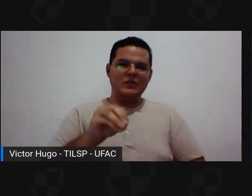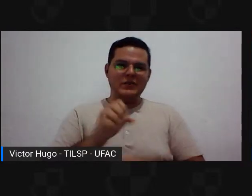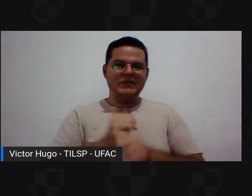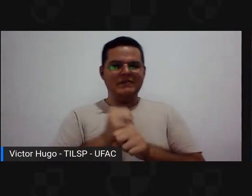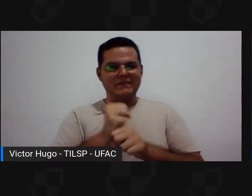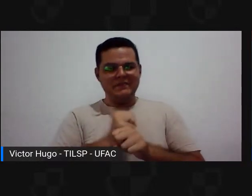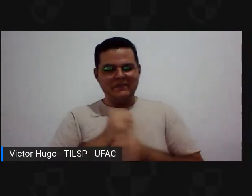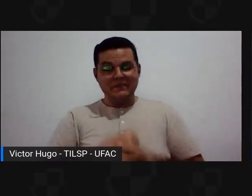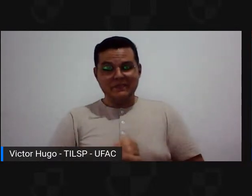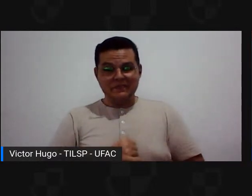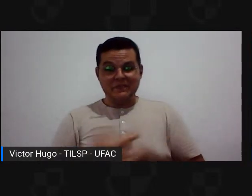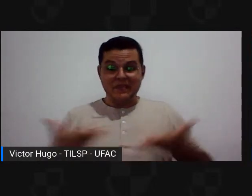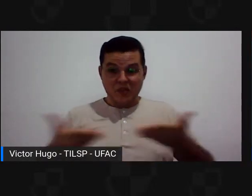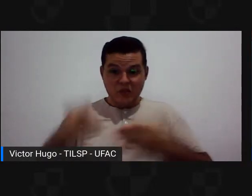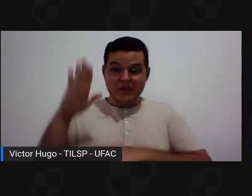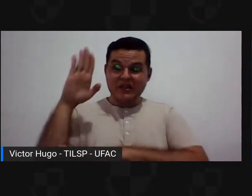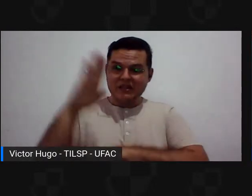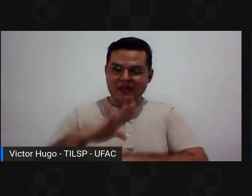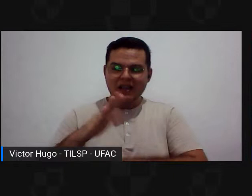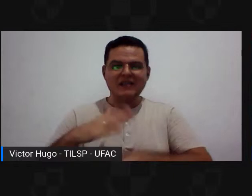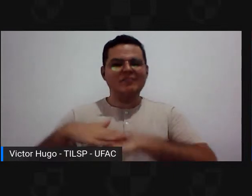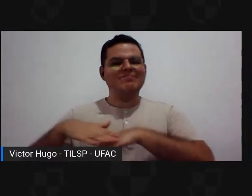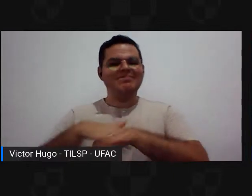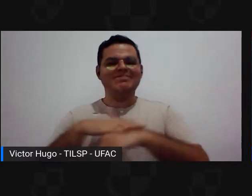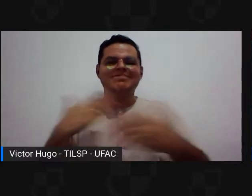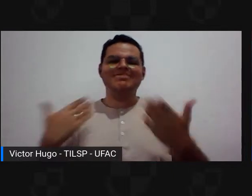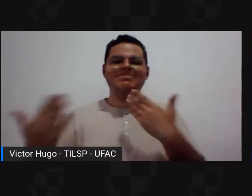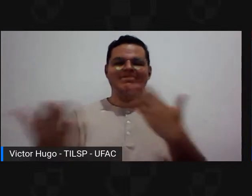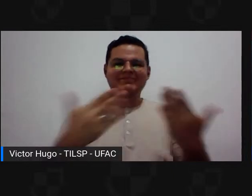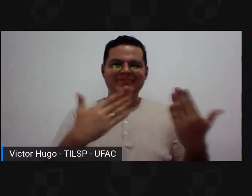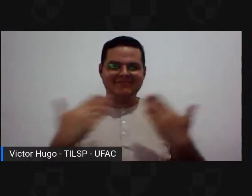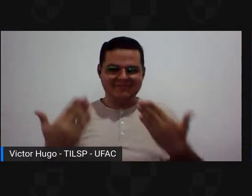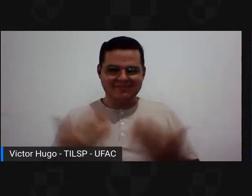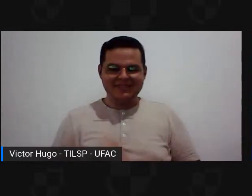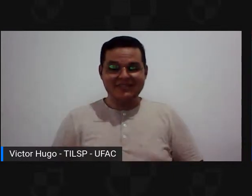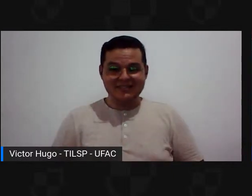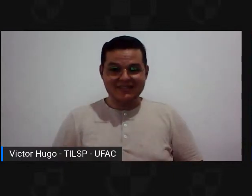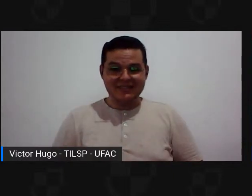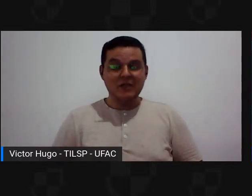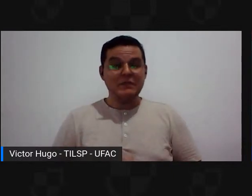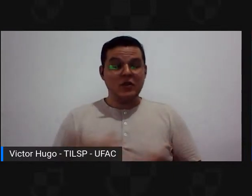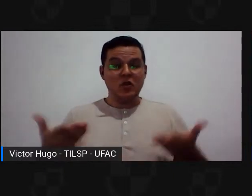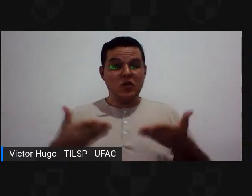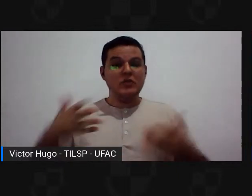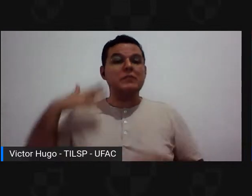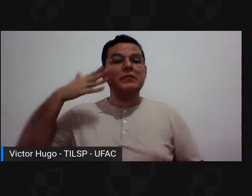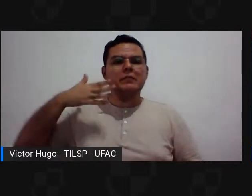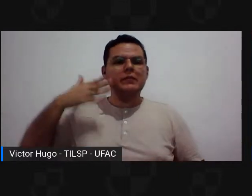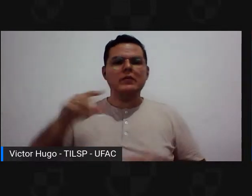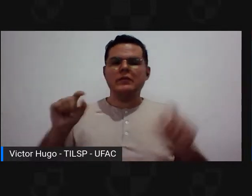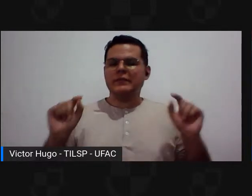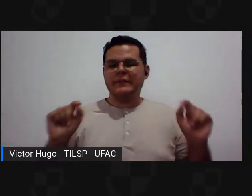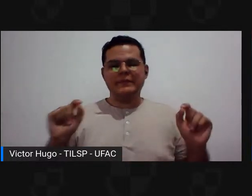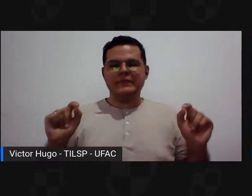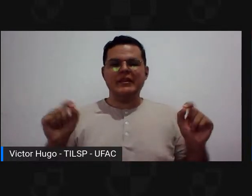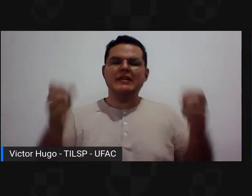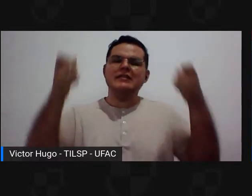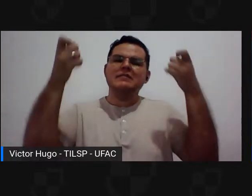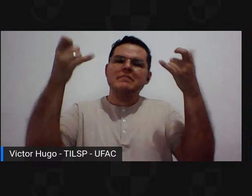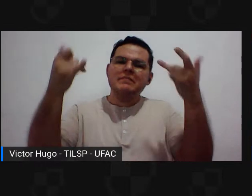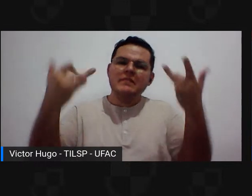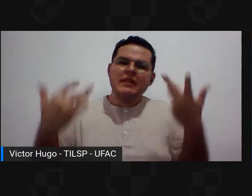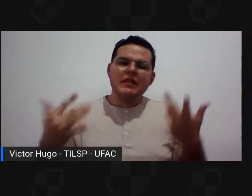de diálogo, de conversa. A minha fala é na direção de trazer um pedacinho dessas